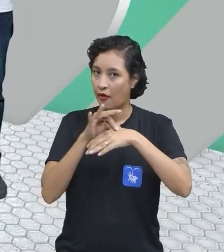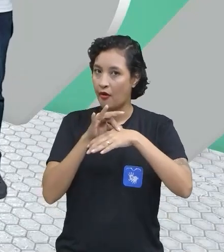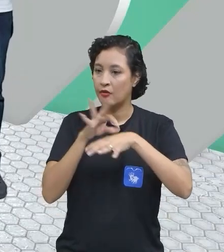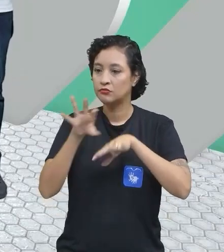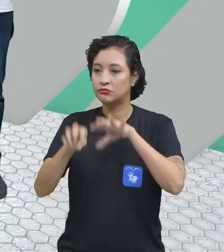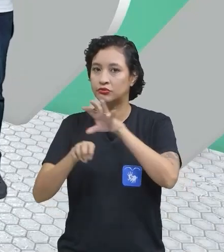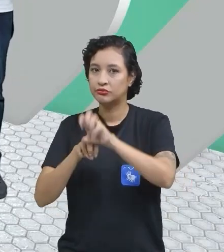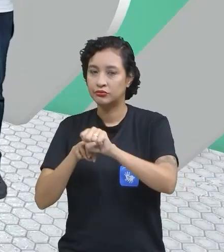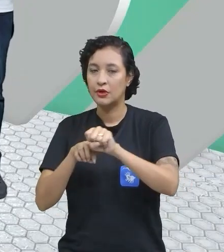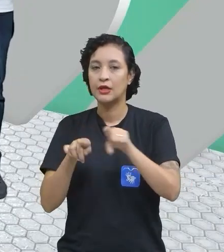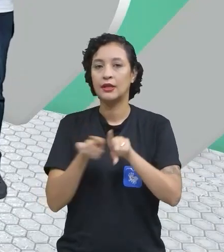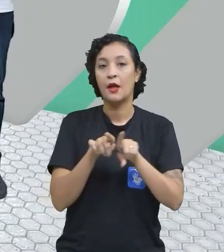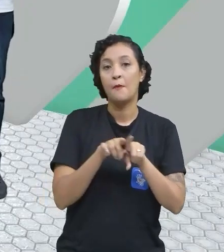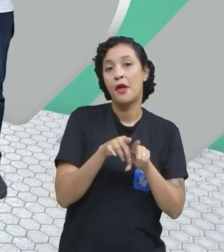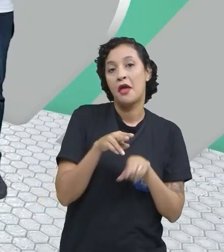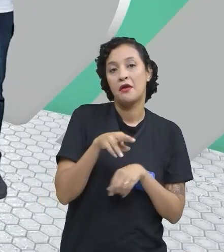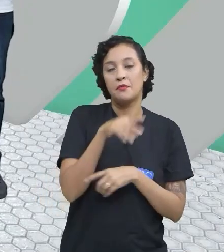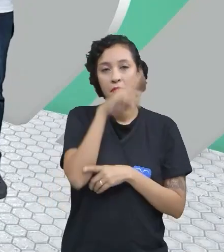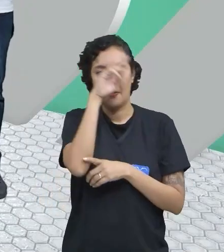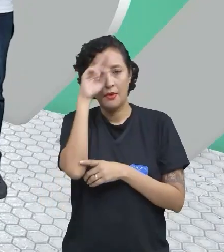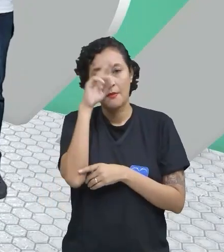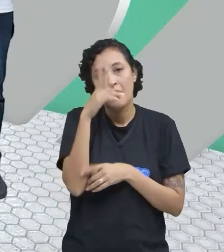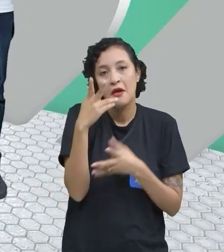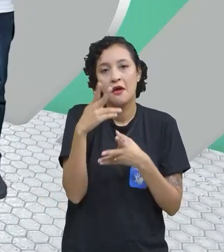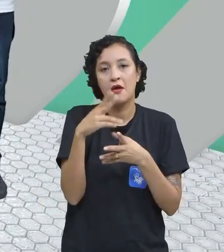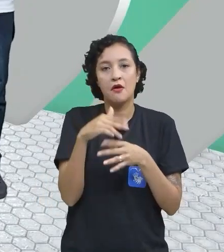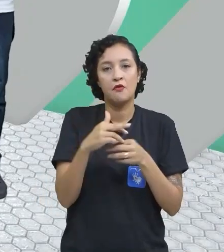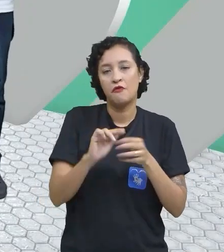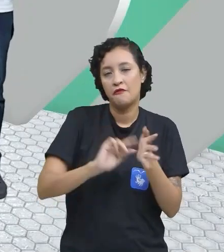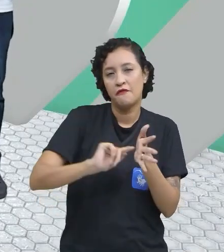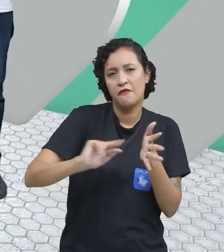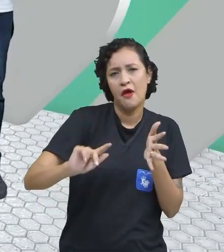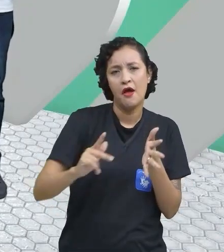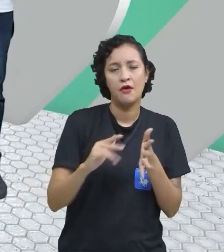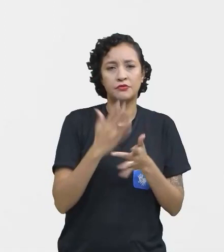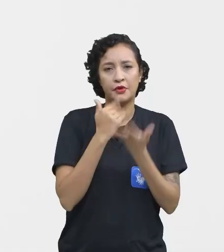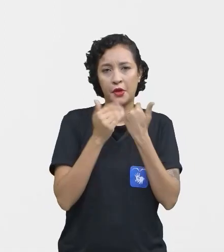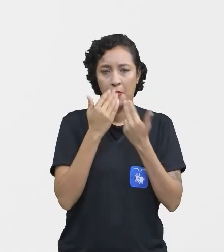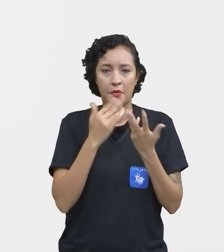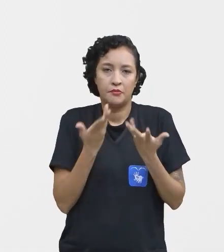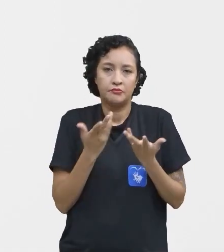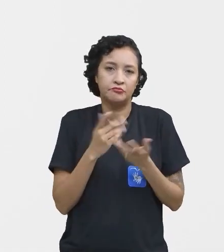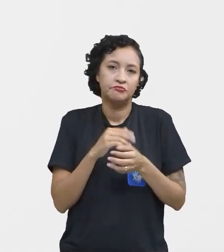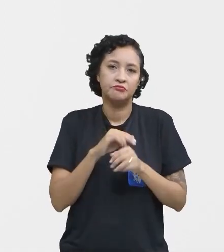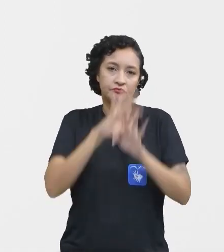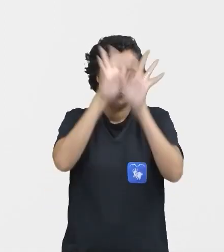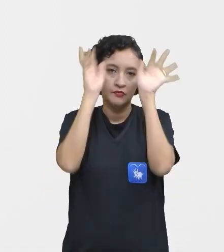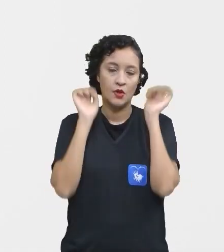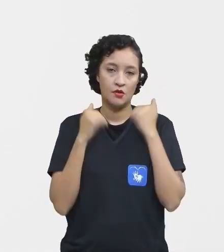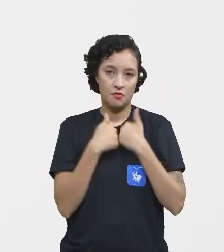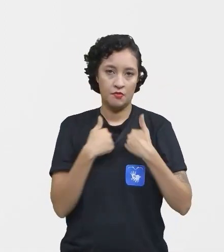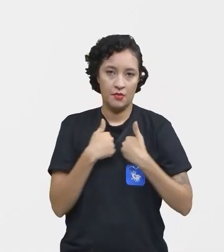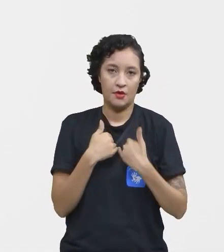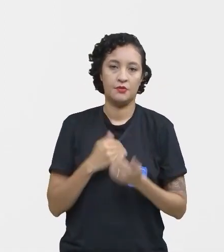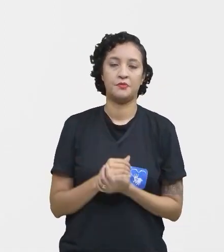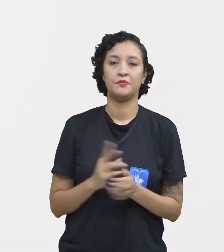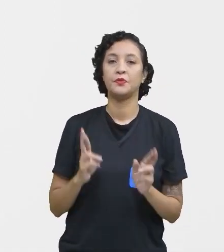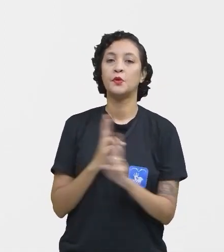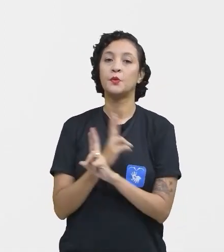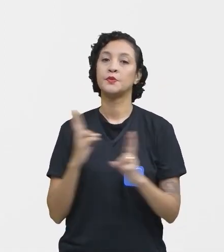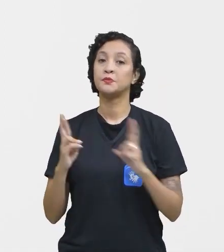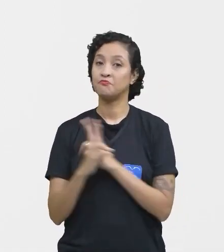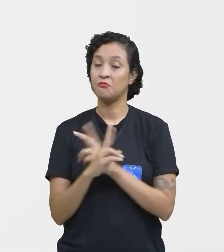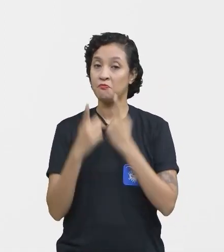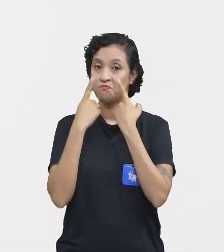alimentam de insetos e por aí vai. É o que nós vamos ver hoje. Então, essa relação, ela é muito